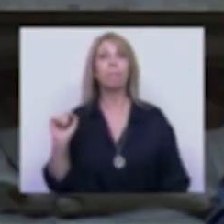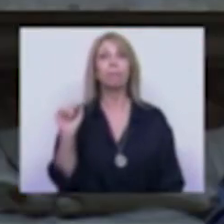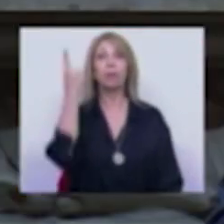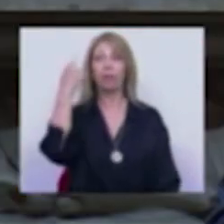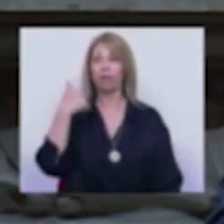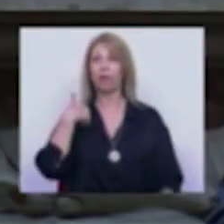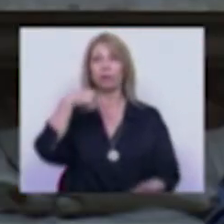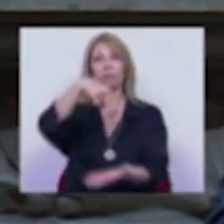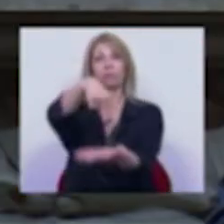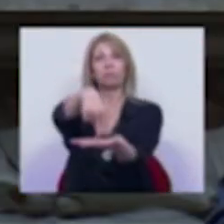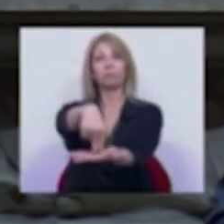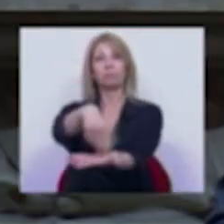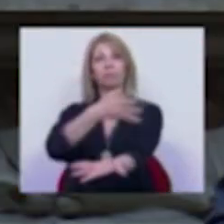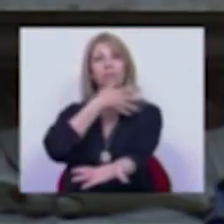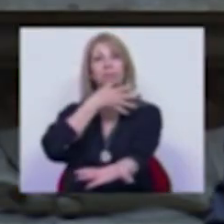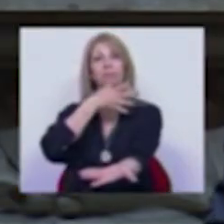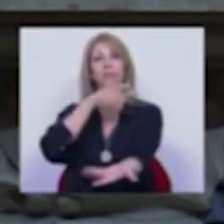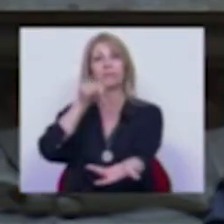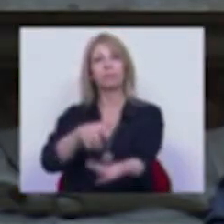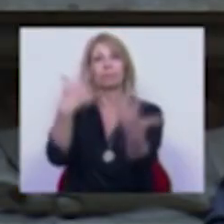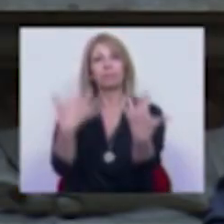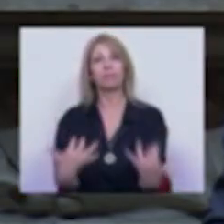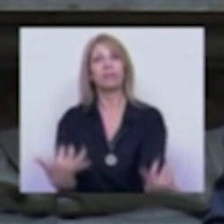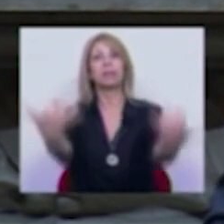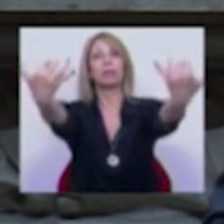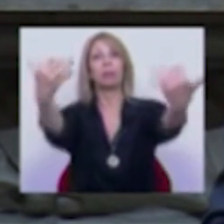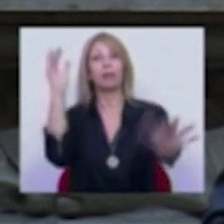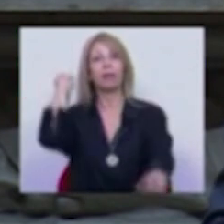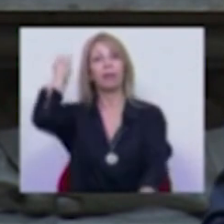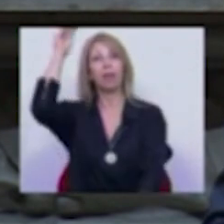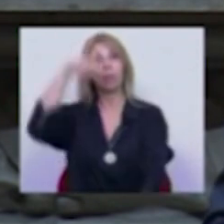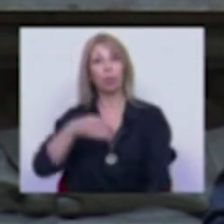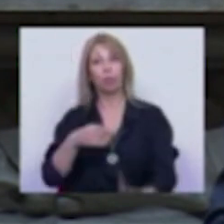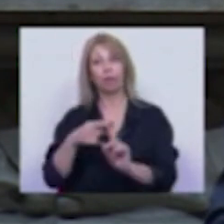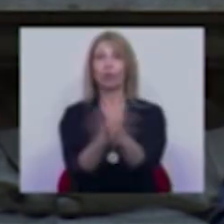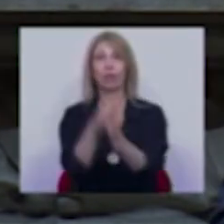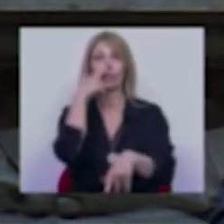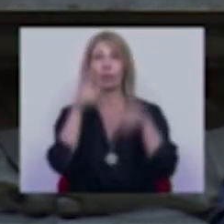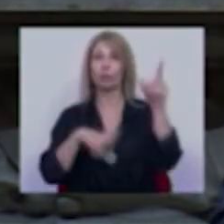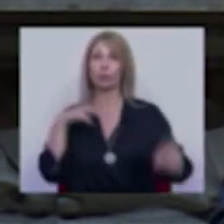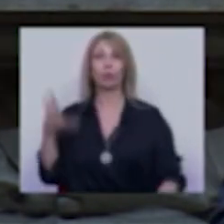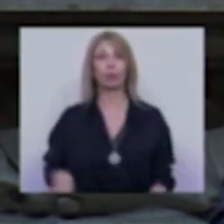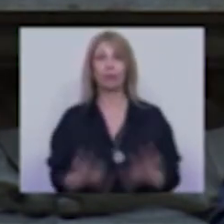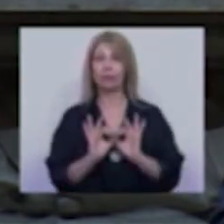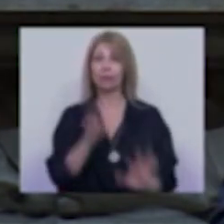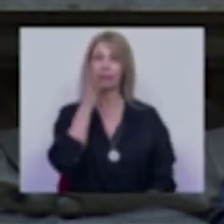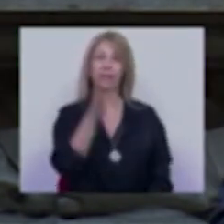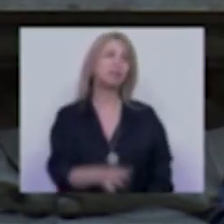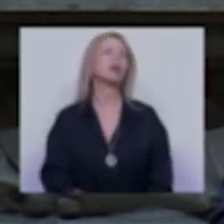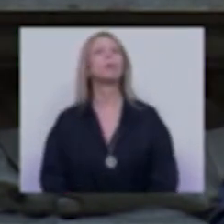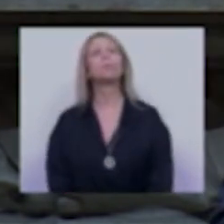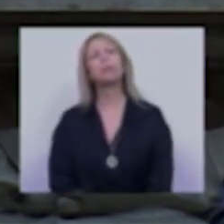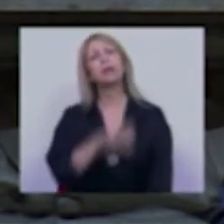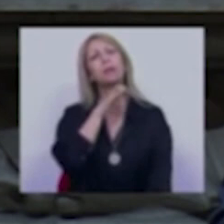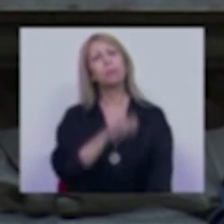palavra perante a Assembleia da República depois da eleição de janeiro último. E permitam-me que eu